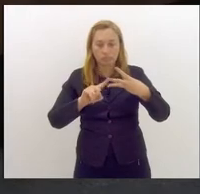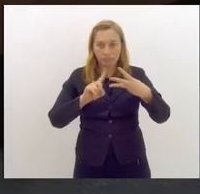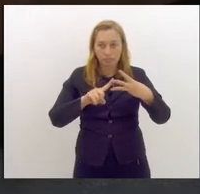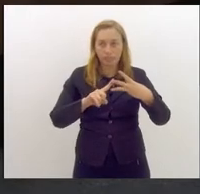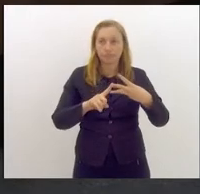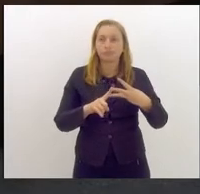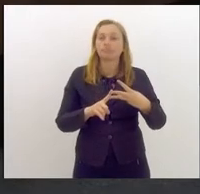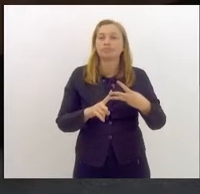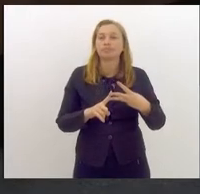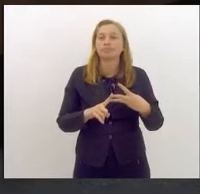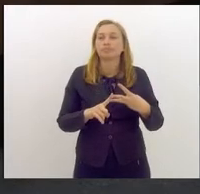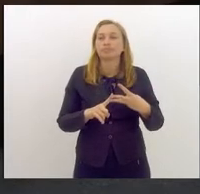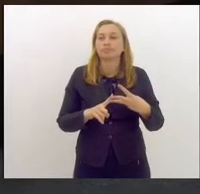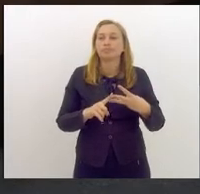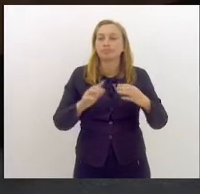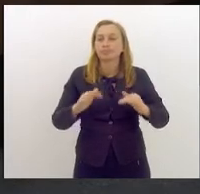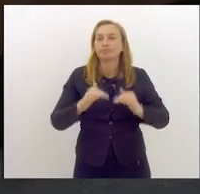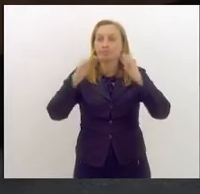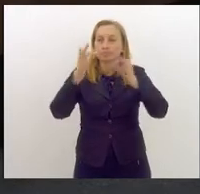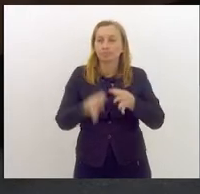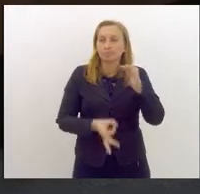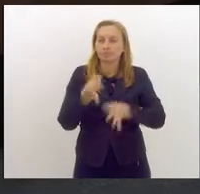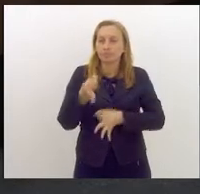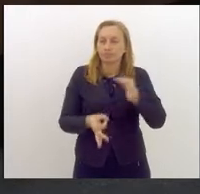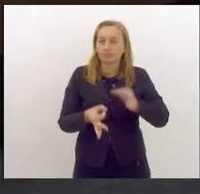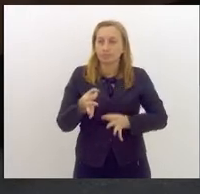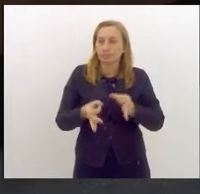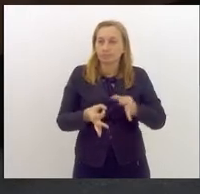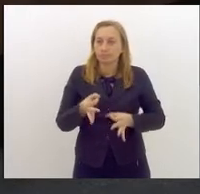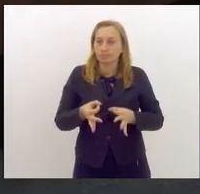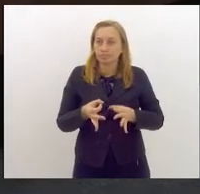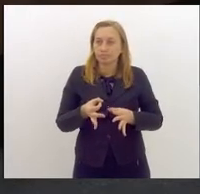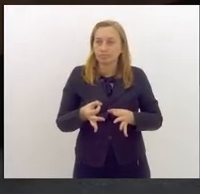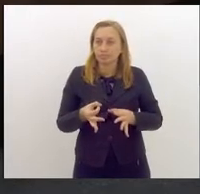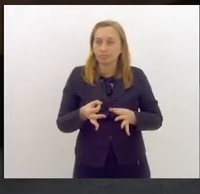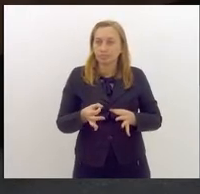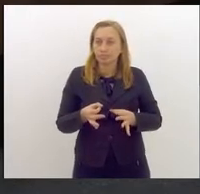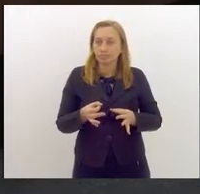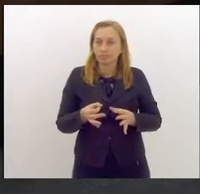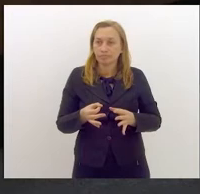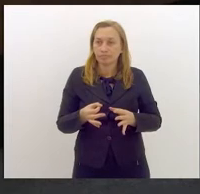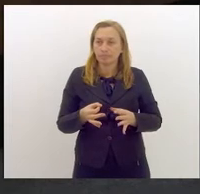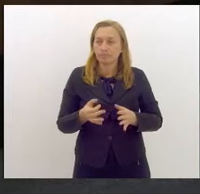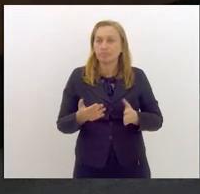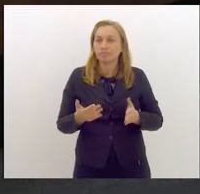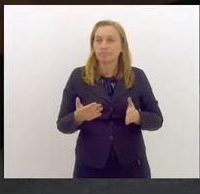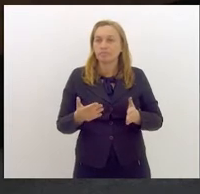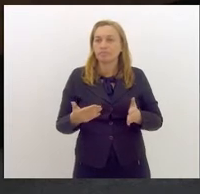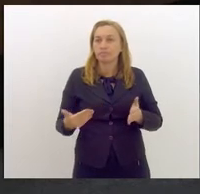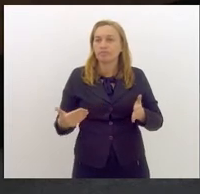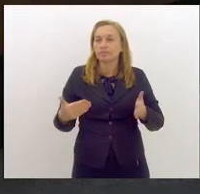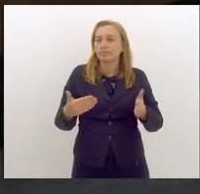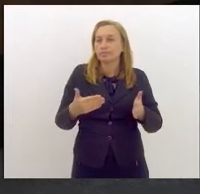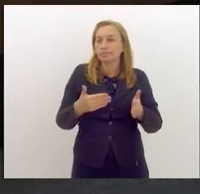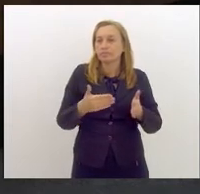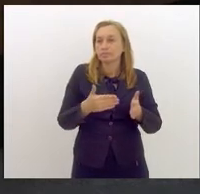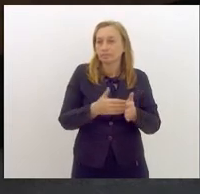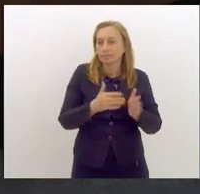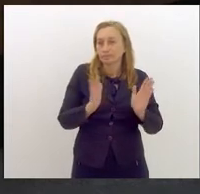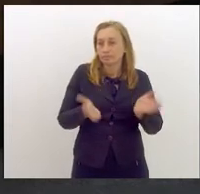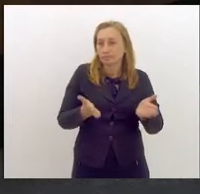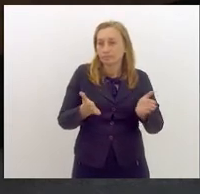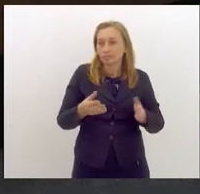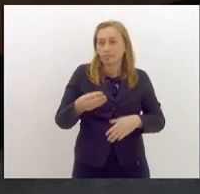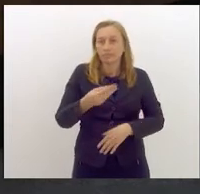a decisão do supremo transitou em julgado em Maio de 19 desde então nem o governo